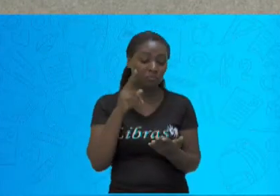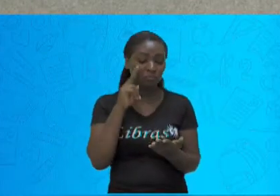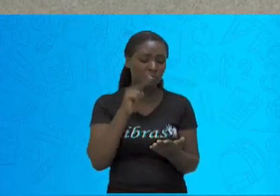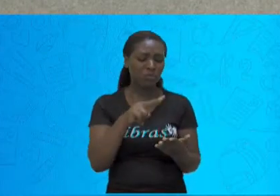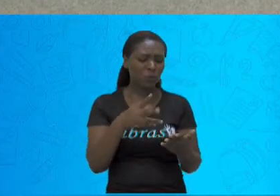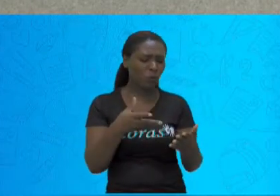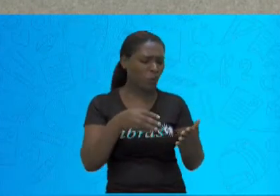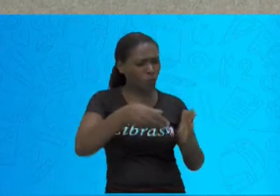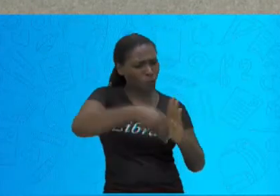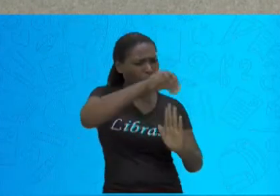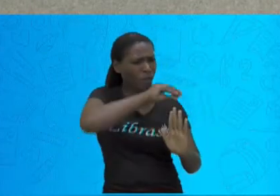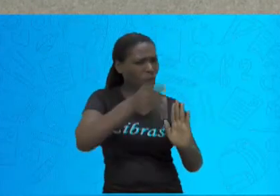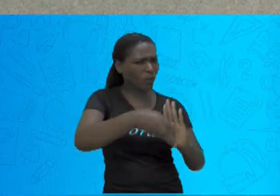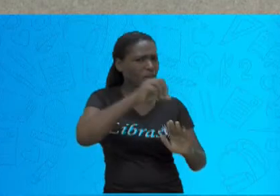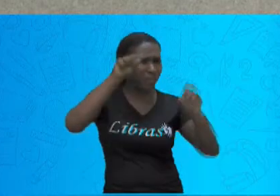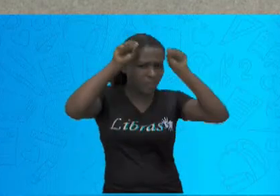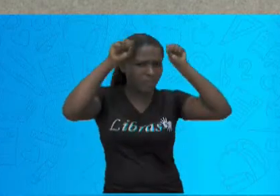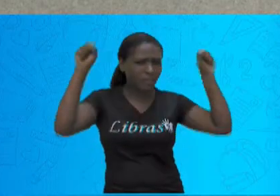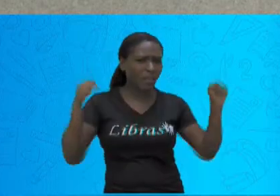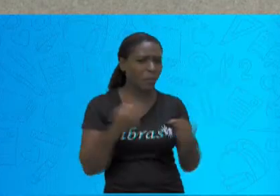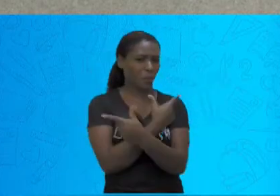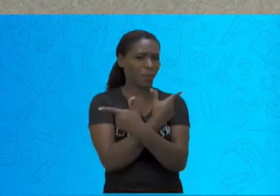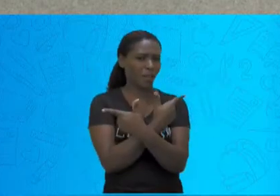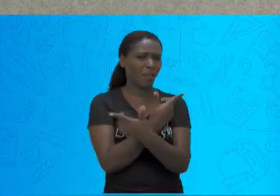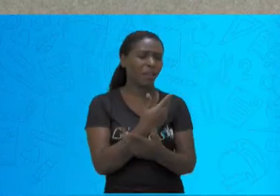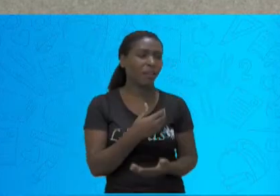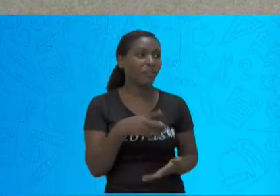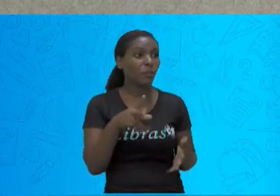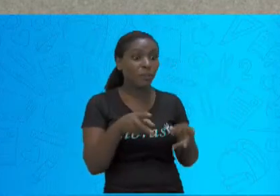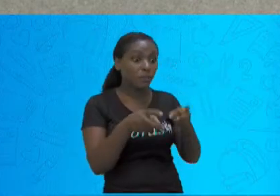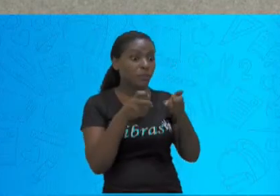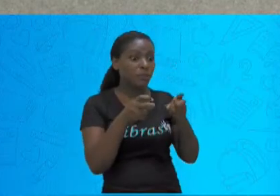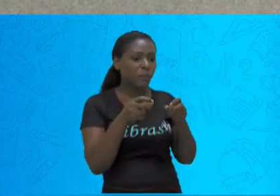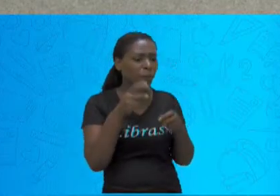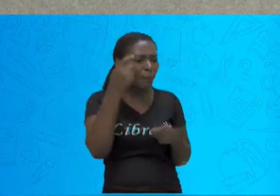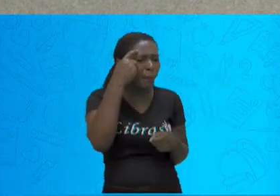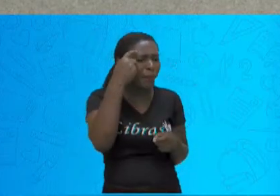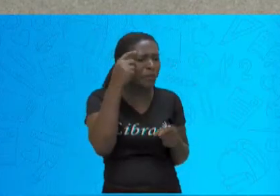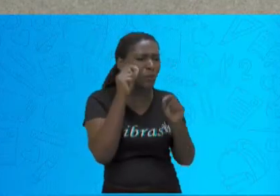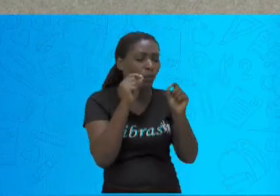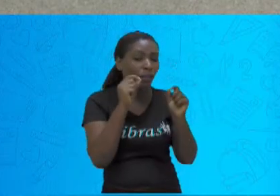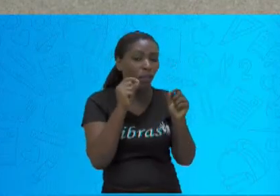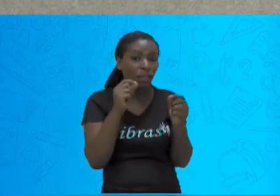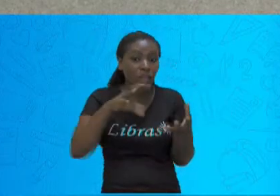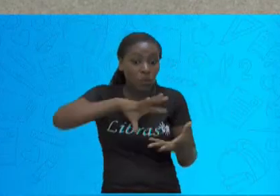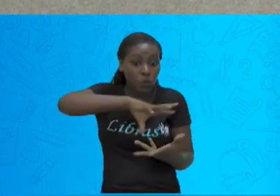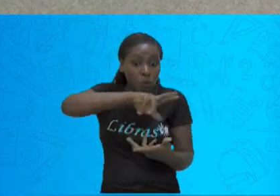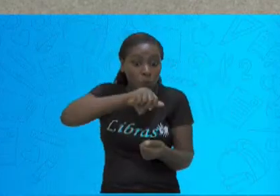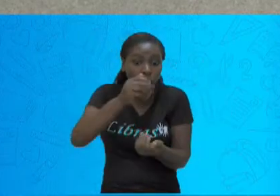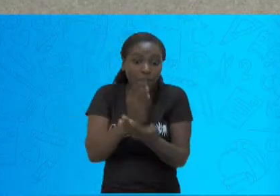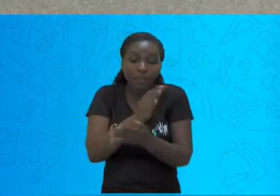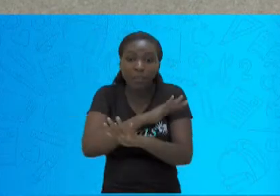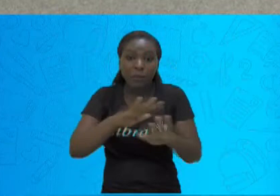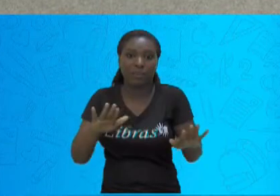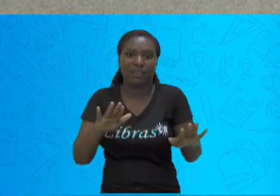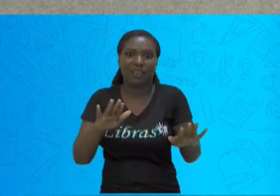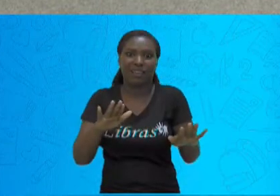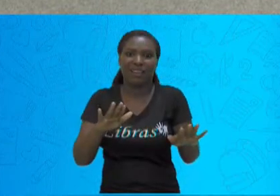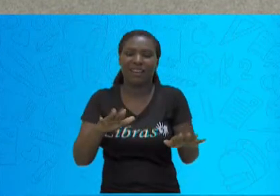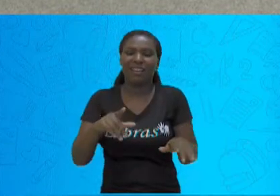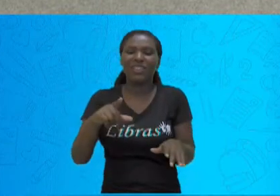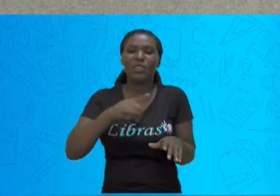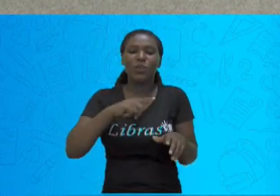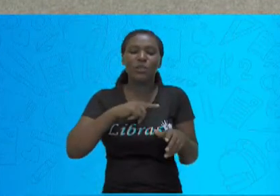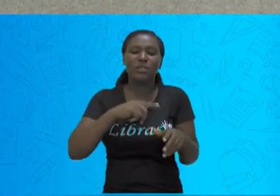fim do mundo, ou seja, o apocalipse. Então, nós temos vários filmes, várias